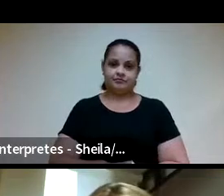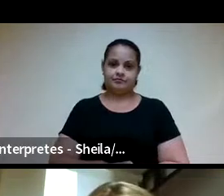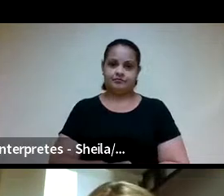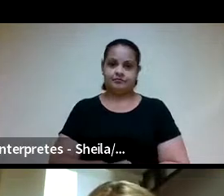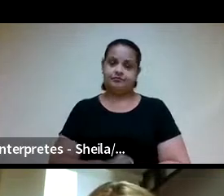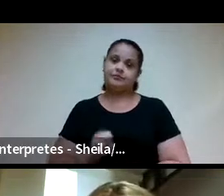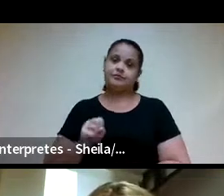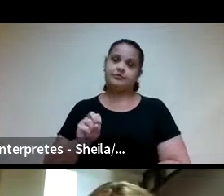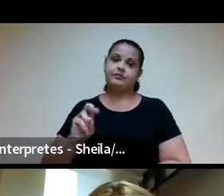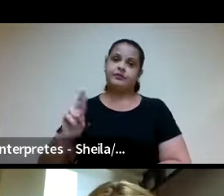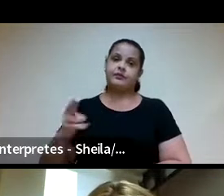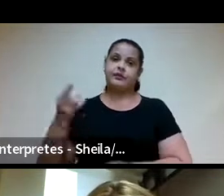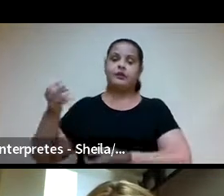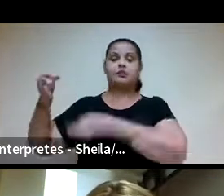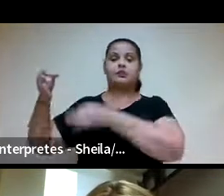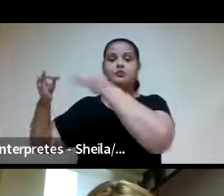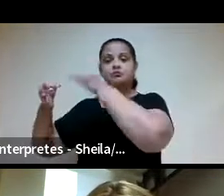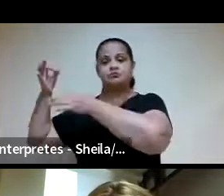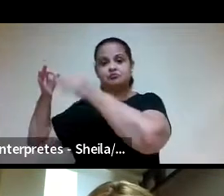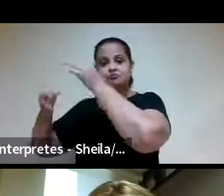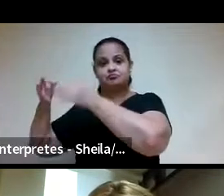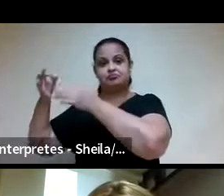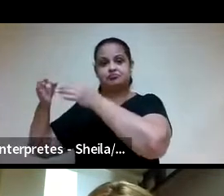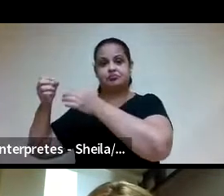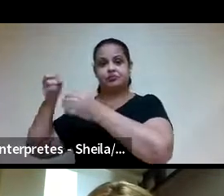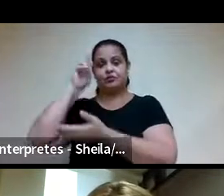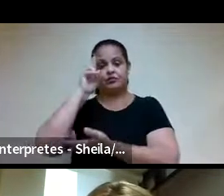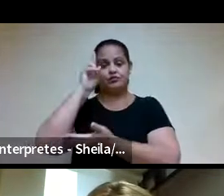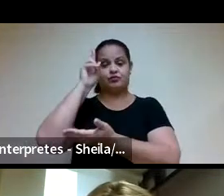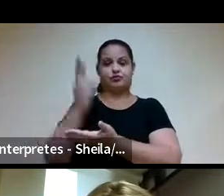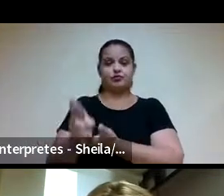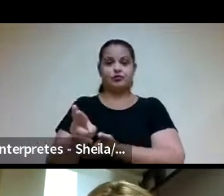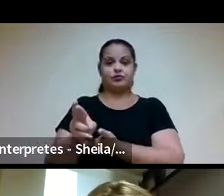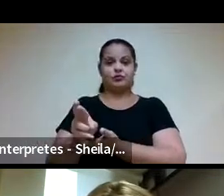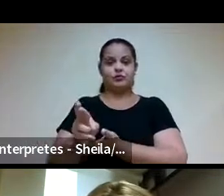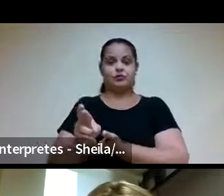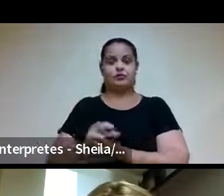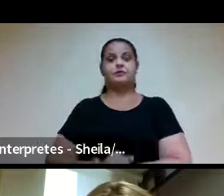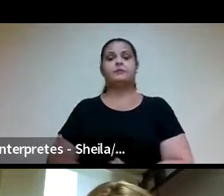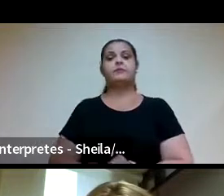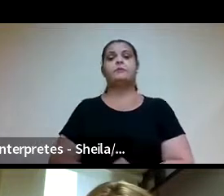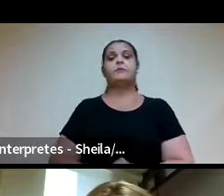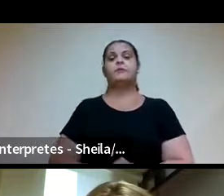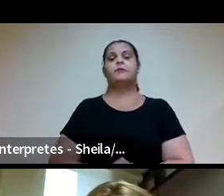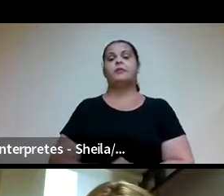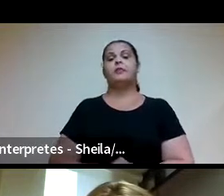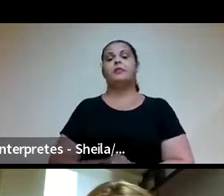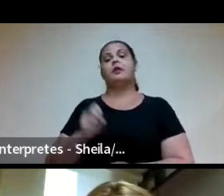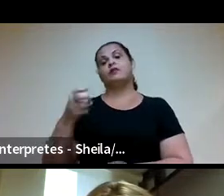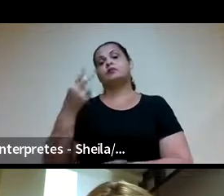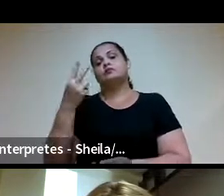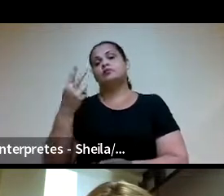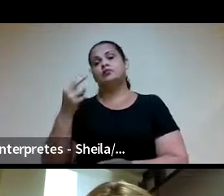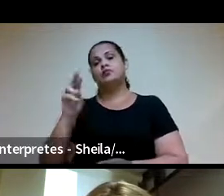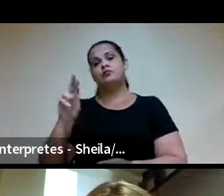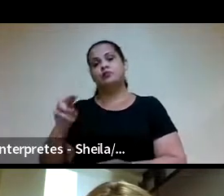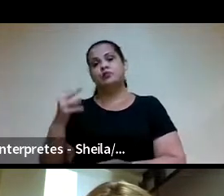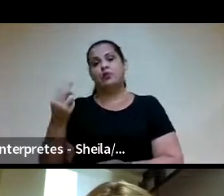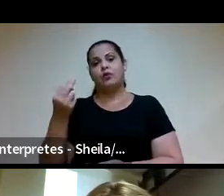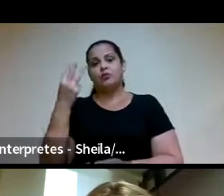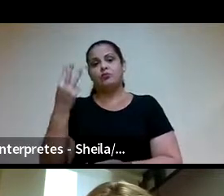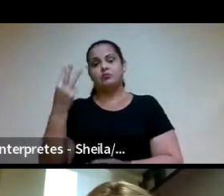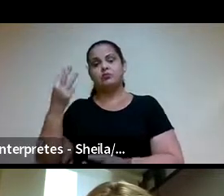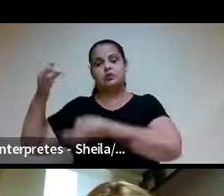acertou na sua decisão. Houve duas audiências, ou três audiências, ela foi